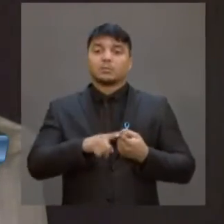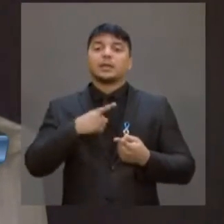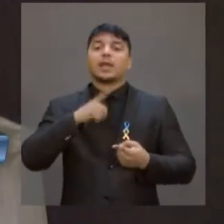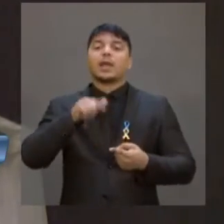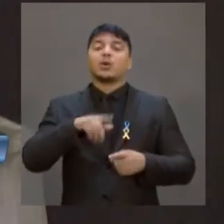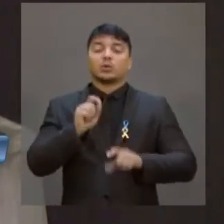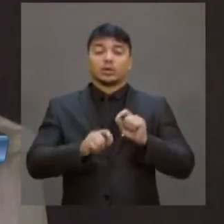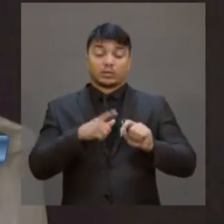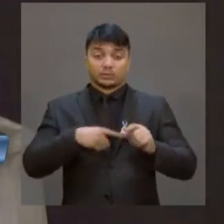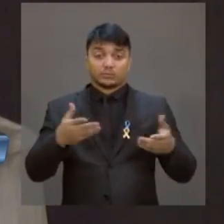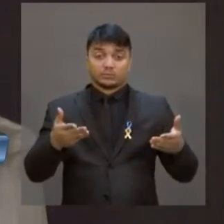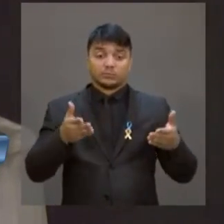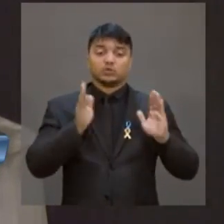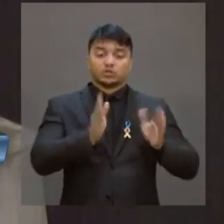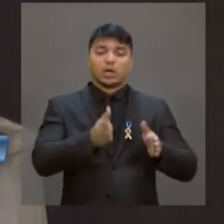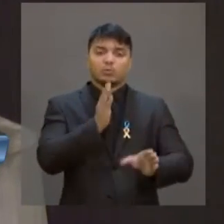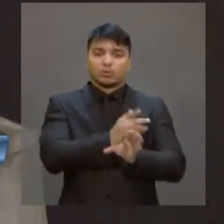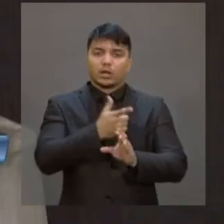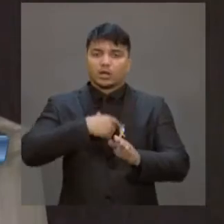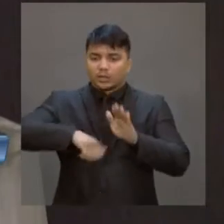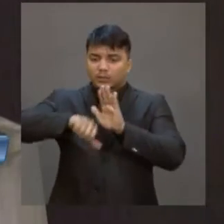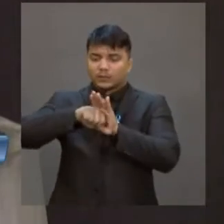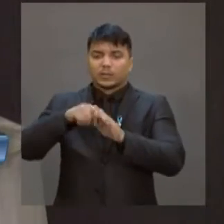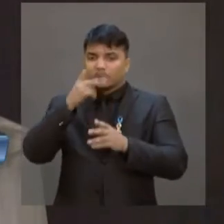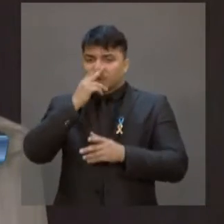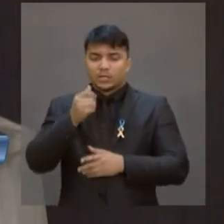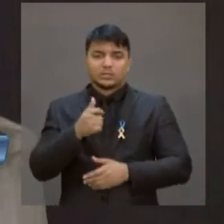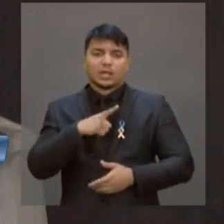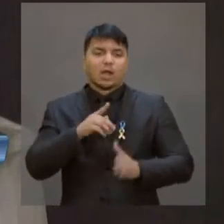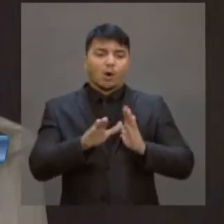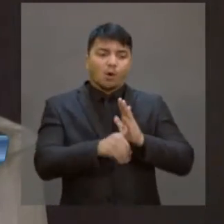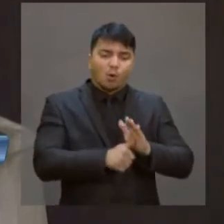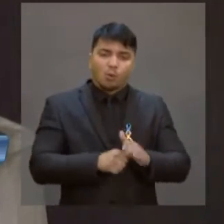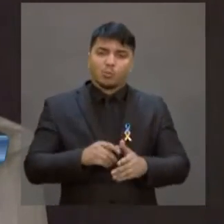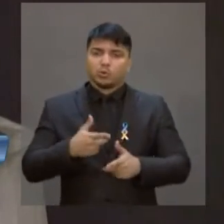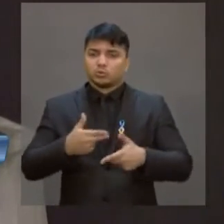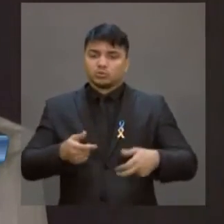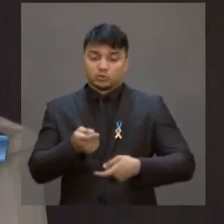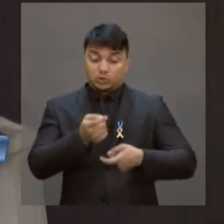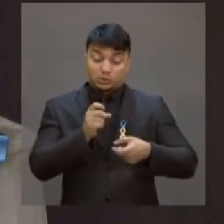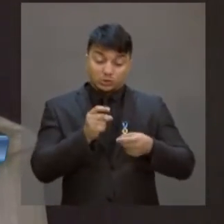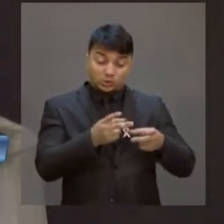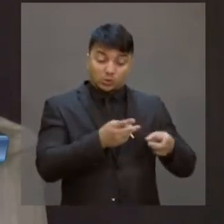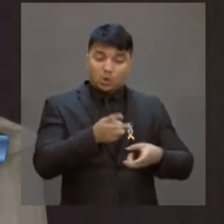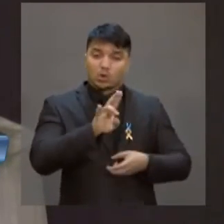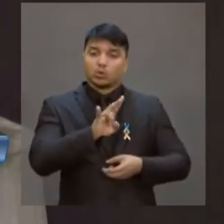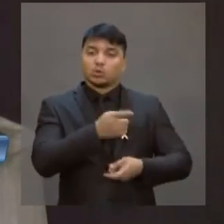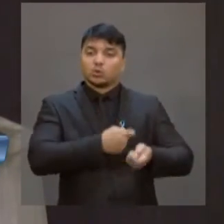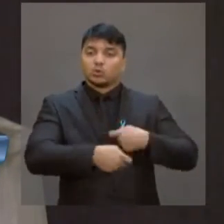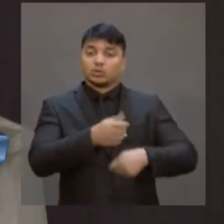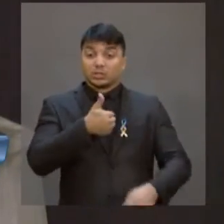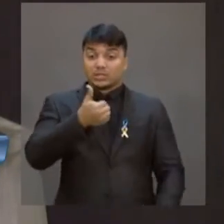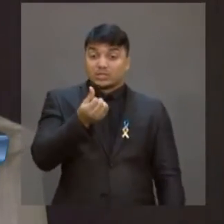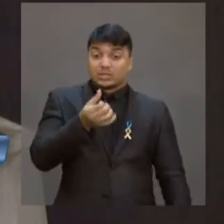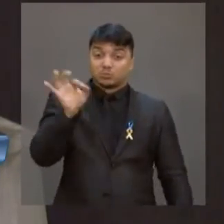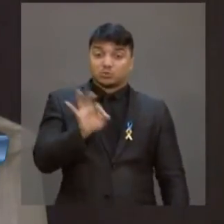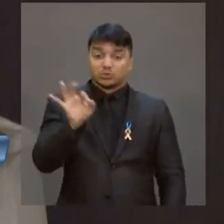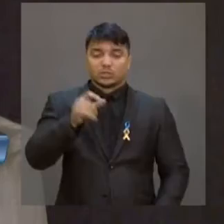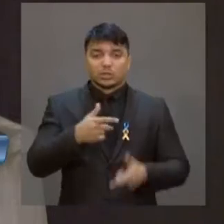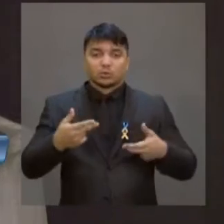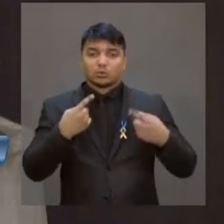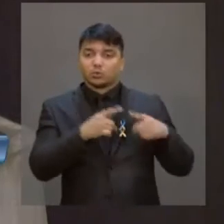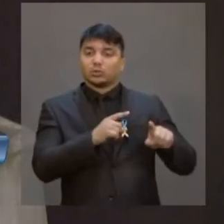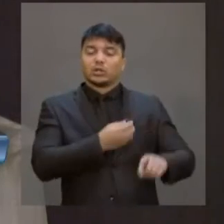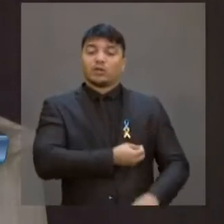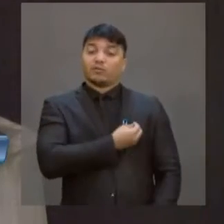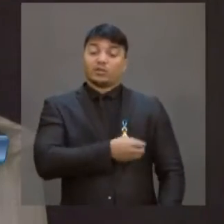provisórios, sobretudo por criminalidade aquisitiva, ou seja, furto, roubo, tráfico de drogas, apenas 16% são de crimes contra a